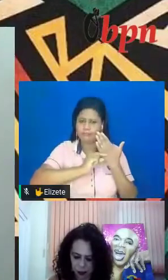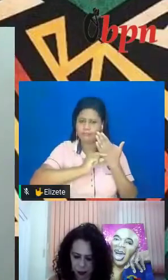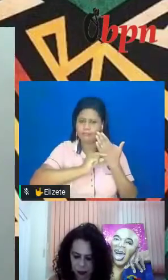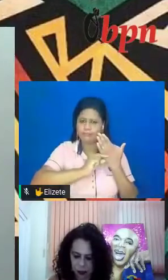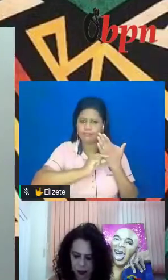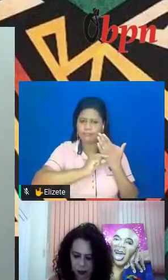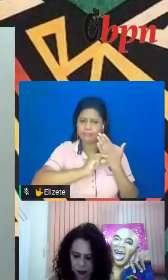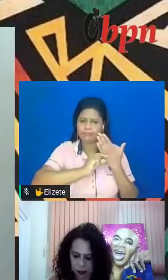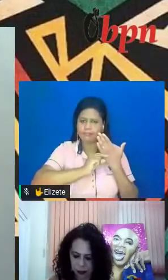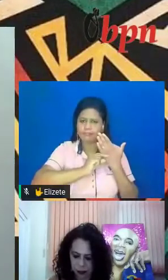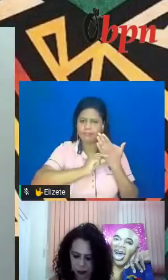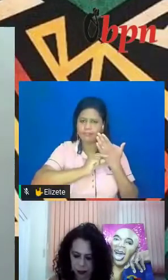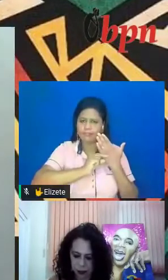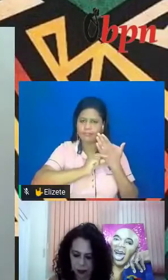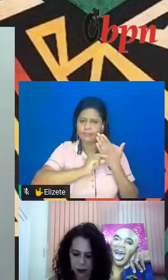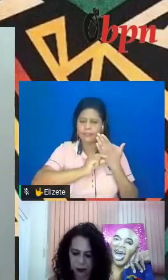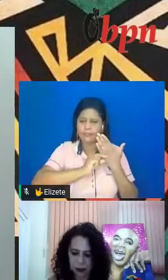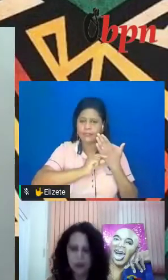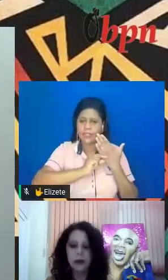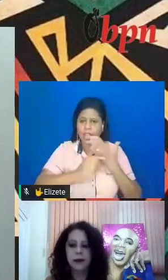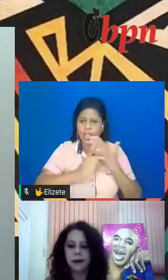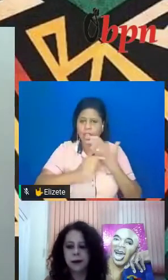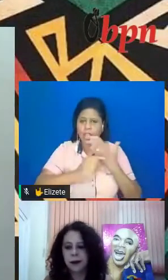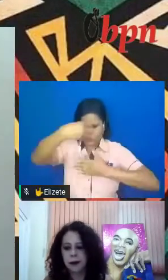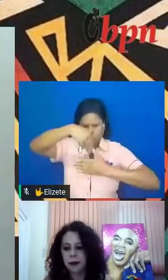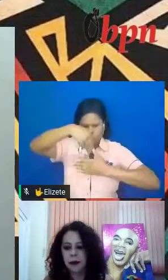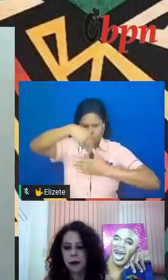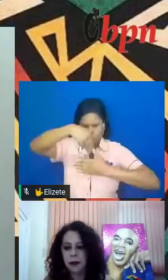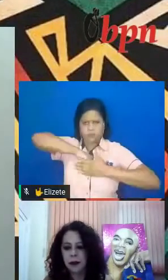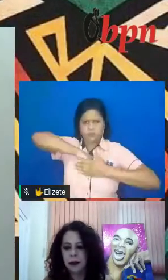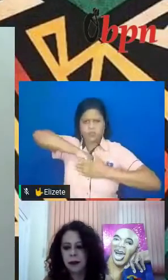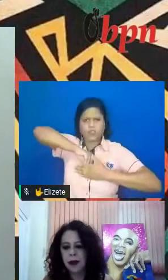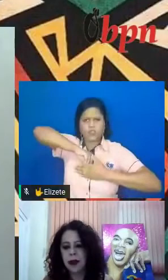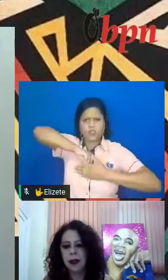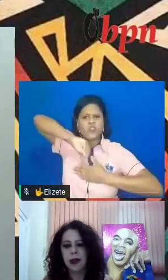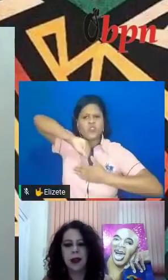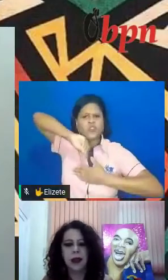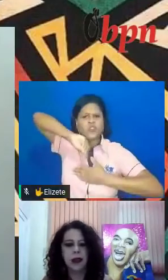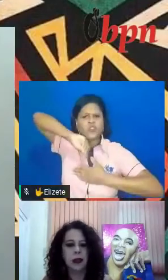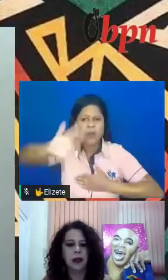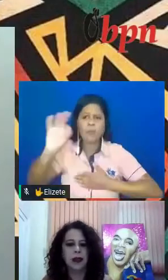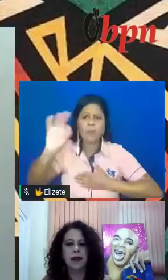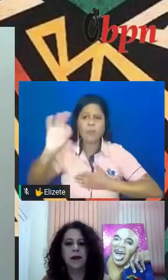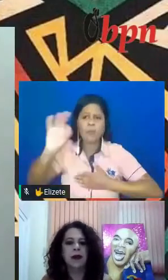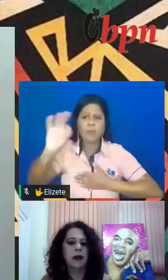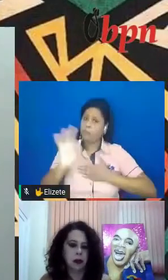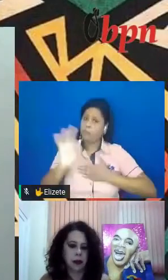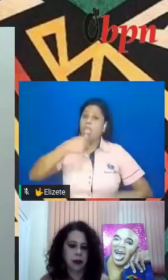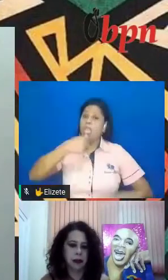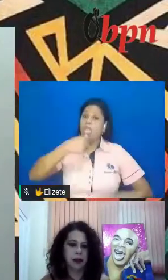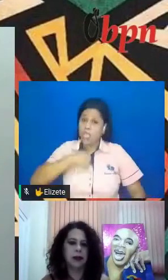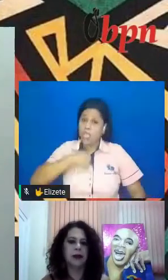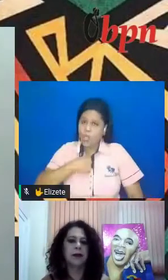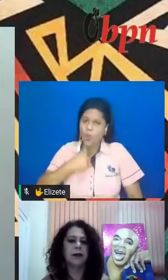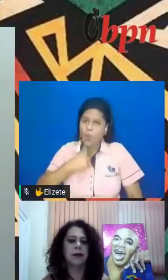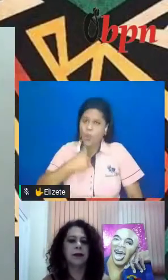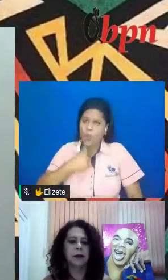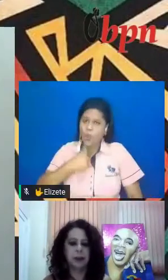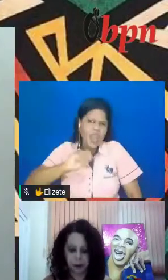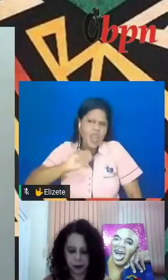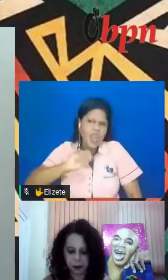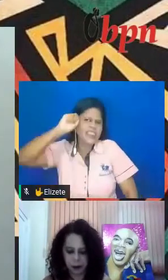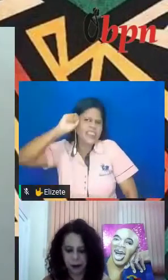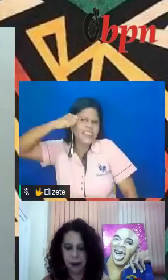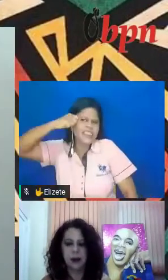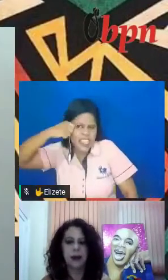da minha subjetividade. Eu, Conceição Evaristo, mulher negra, vinda de estrato populares